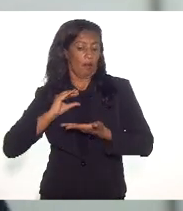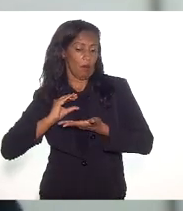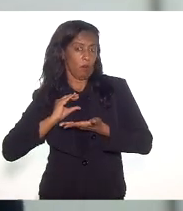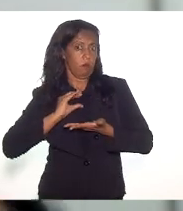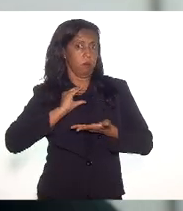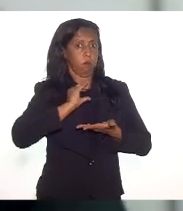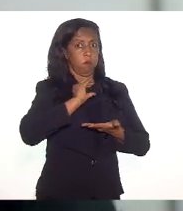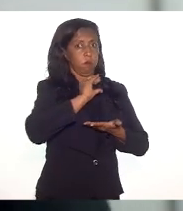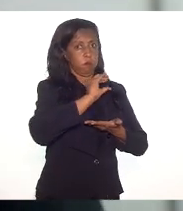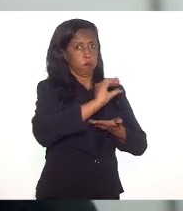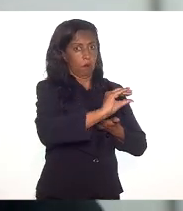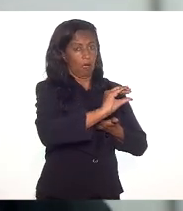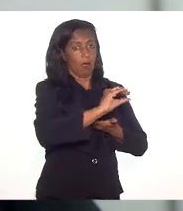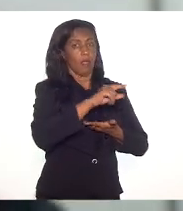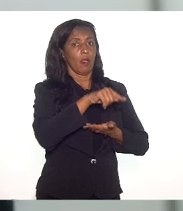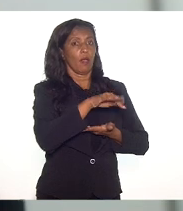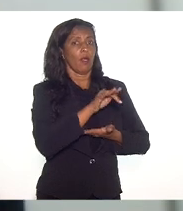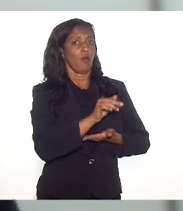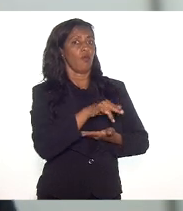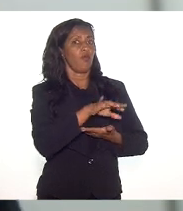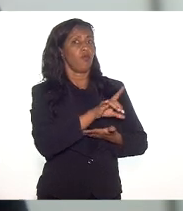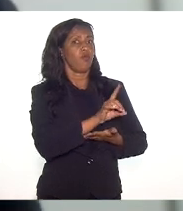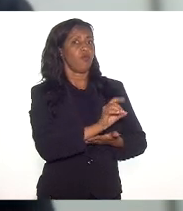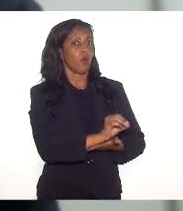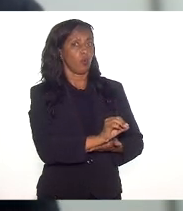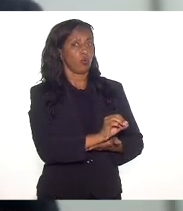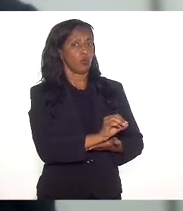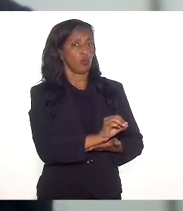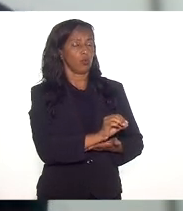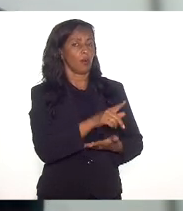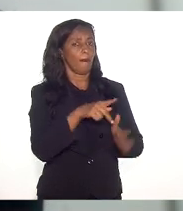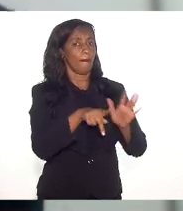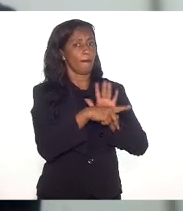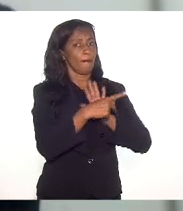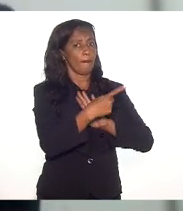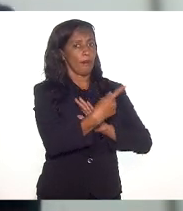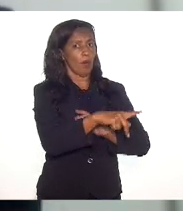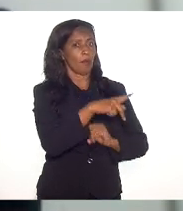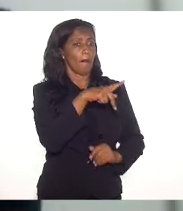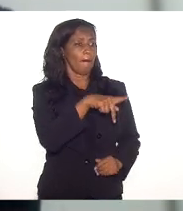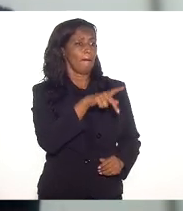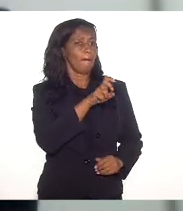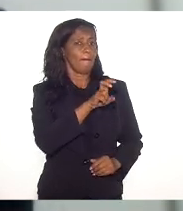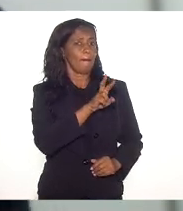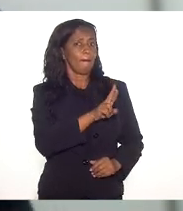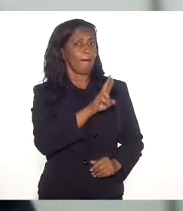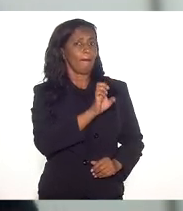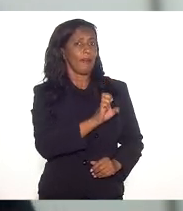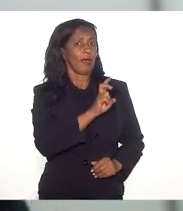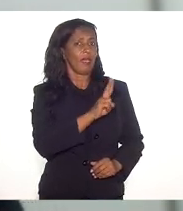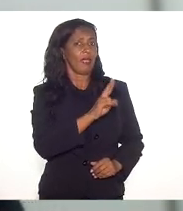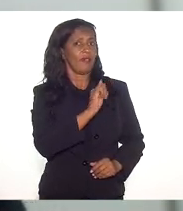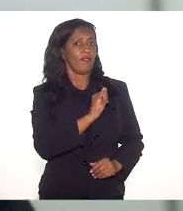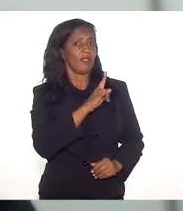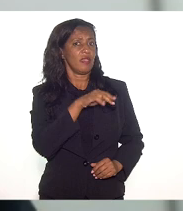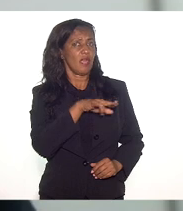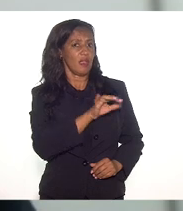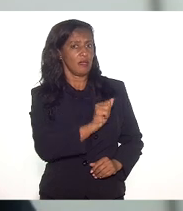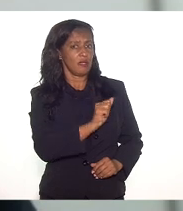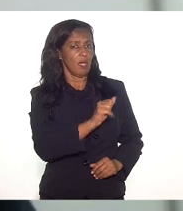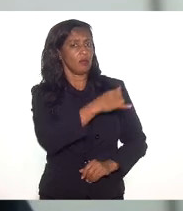manutenção do Fundo Previdenciário Financeiro do Rio